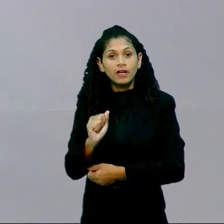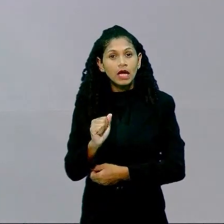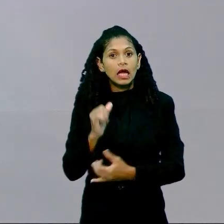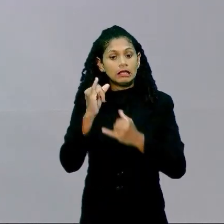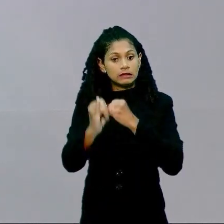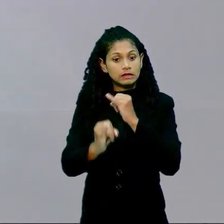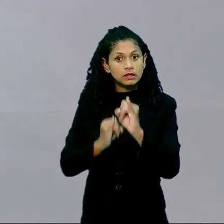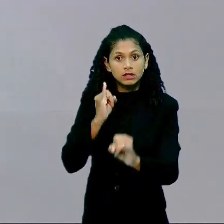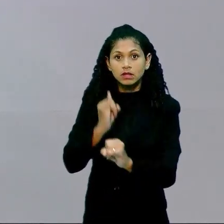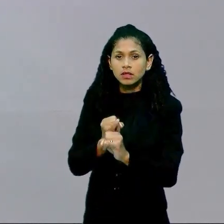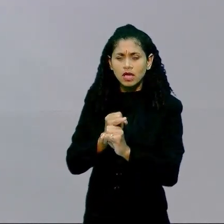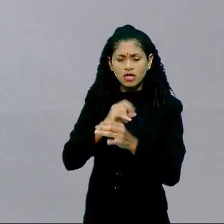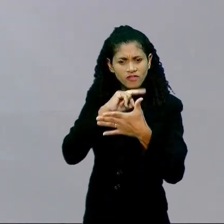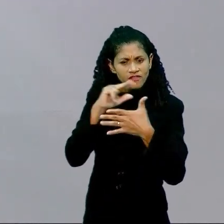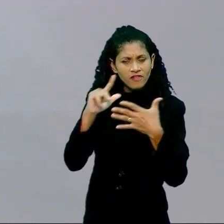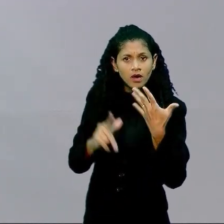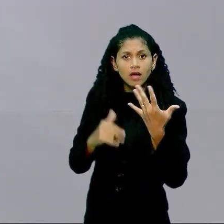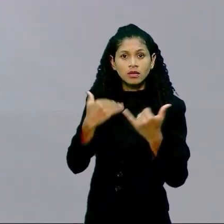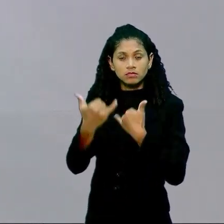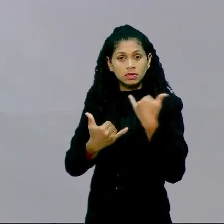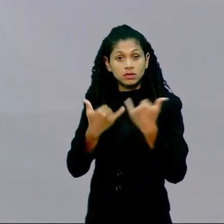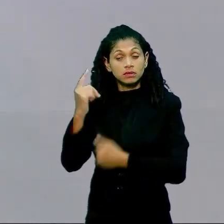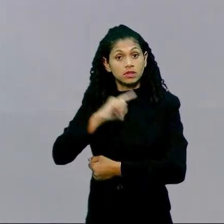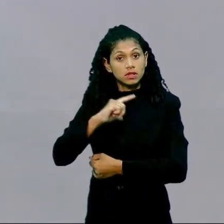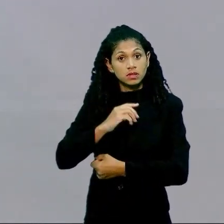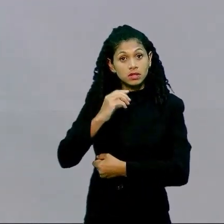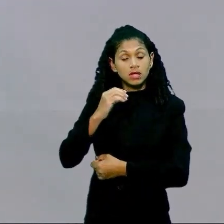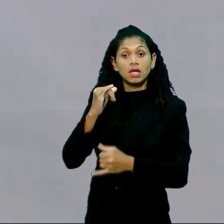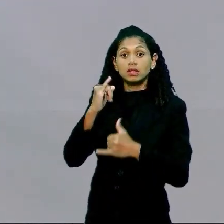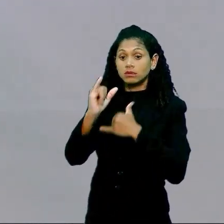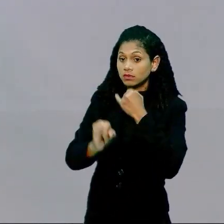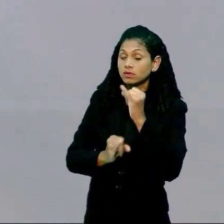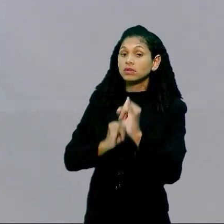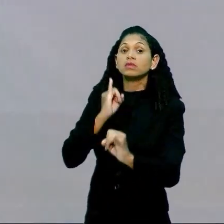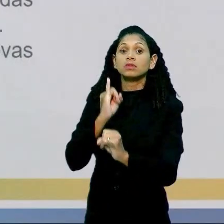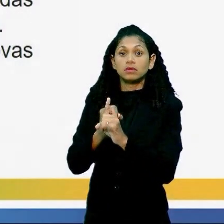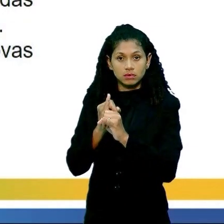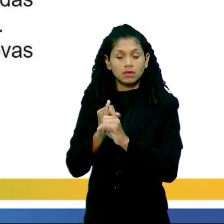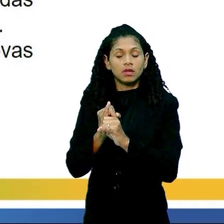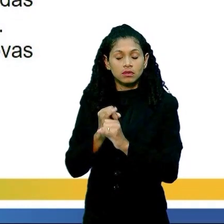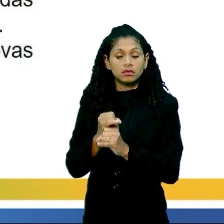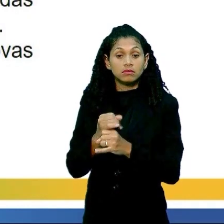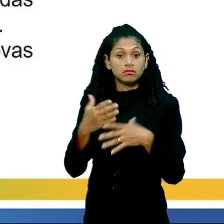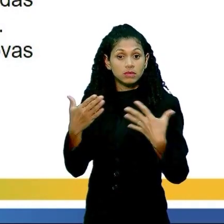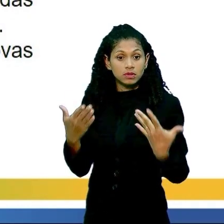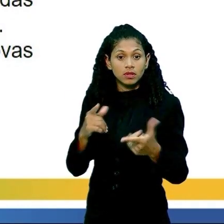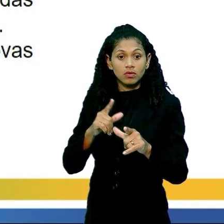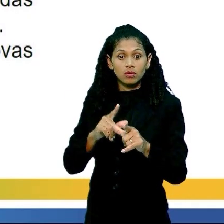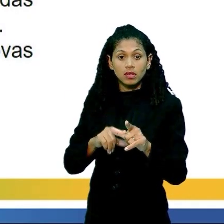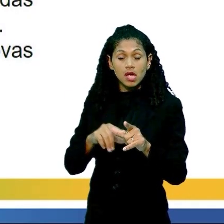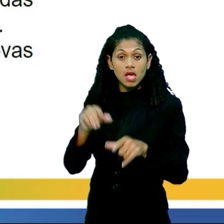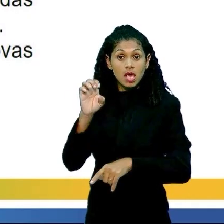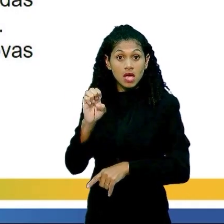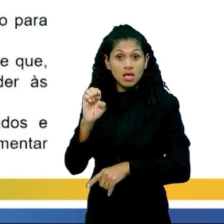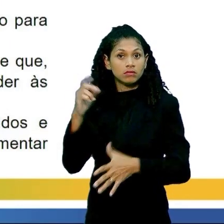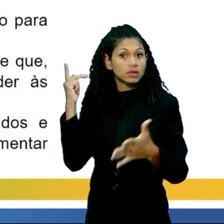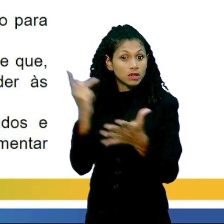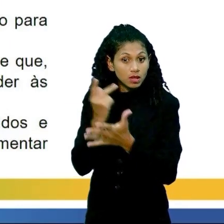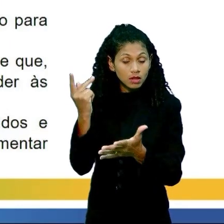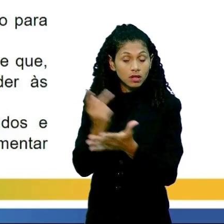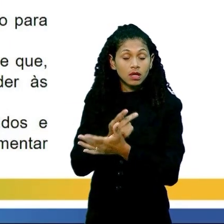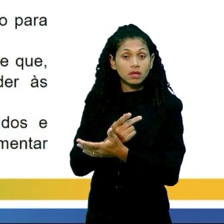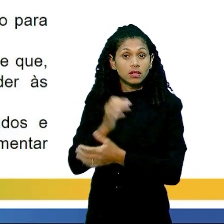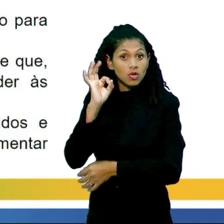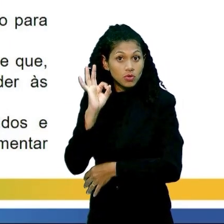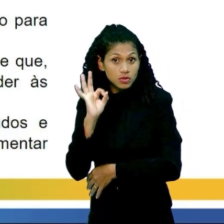práticas tradicionais para o contexto tecnológico. Então, ela está errada, a alternativa correta é a B. E como a gente